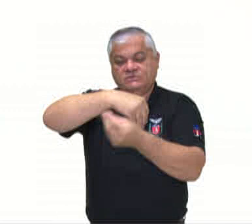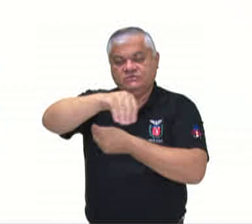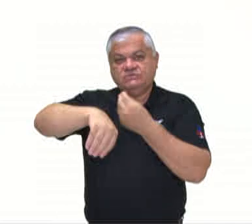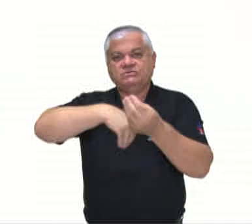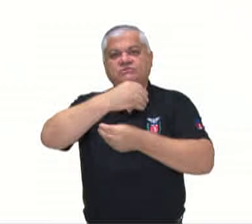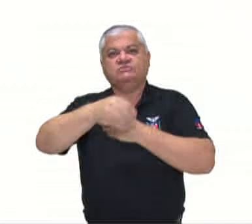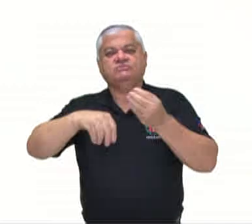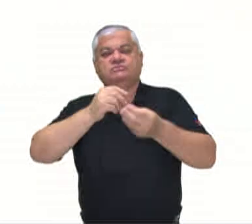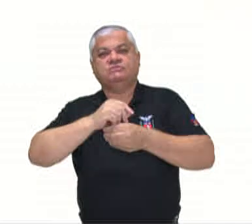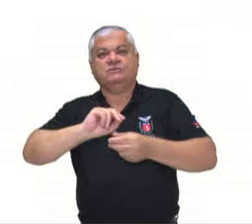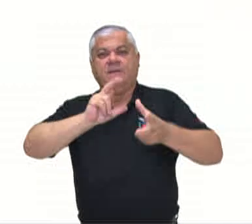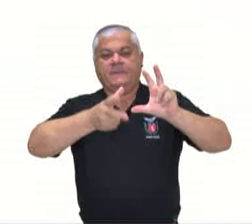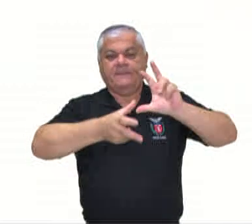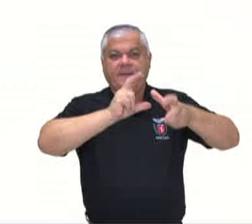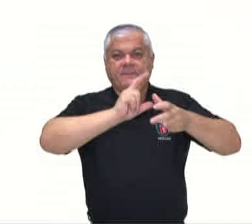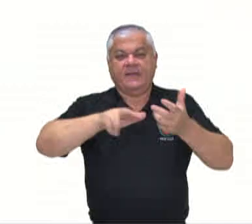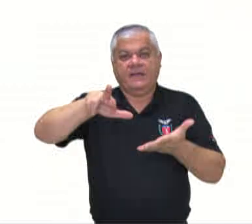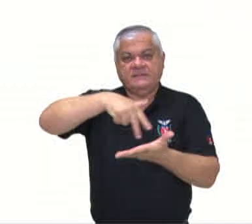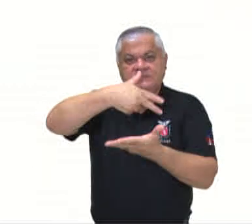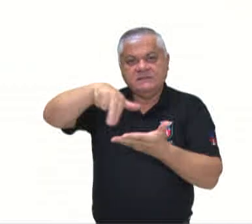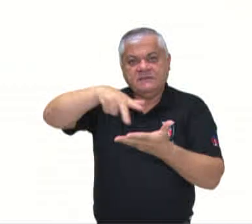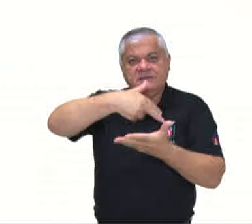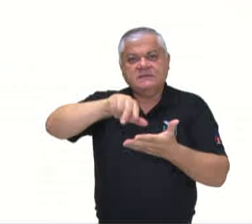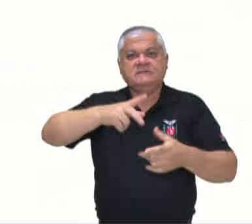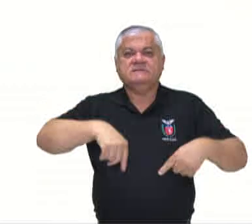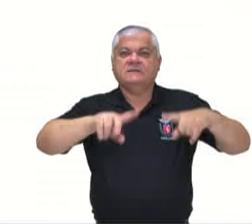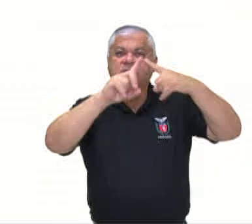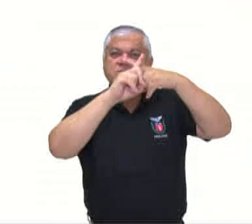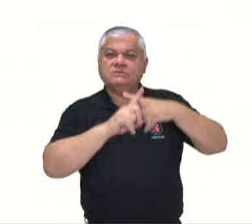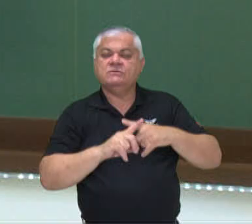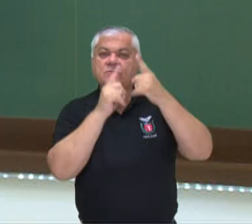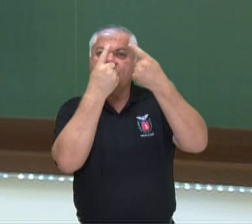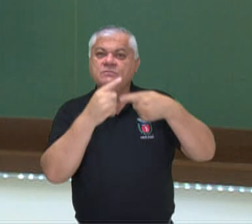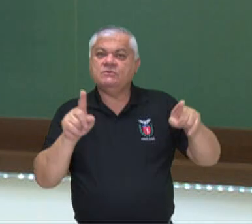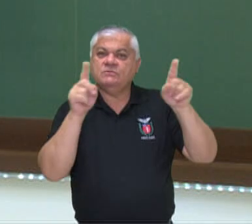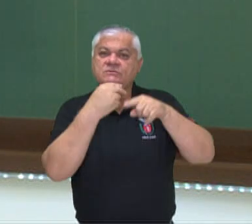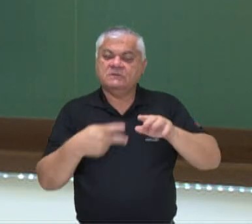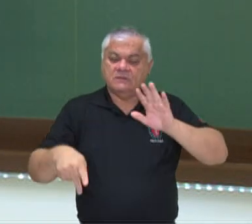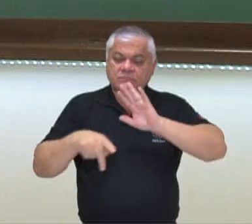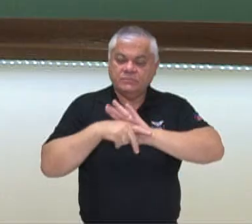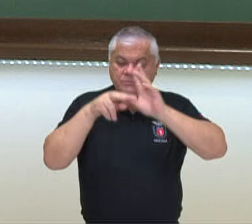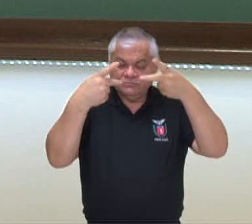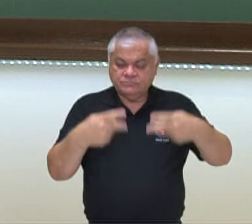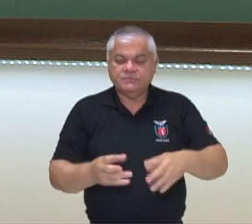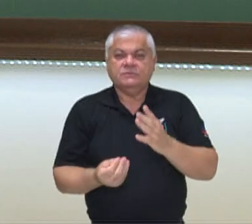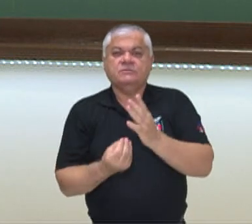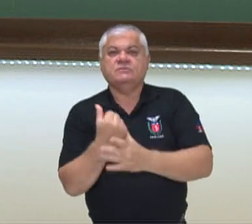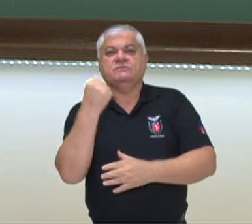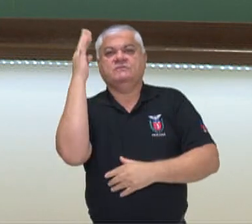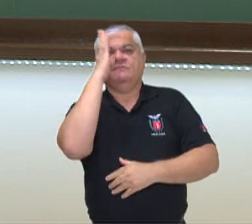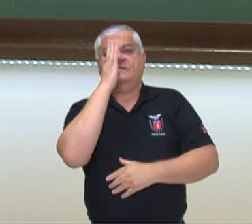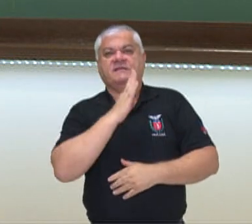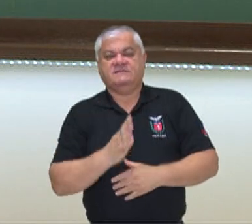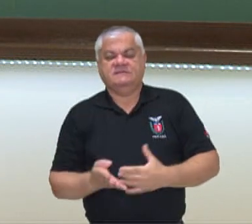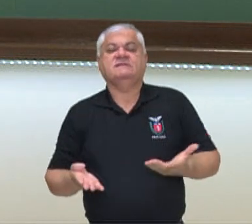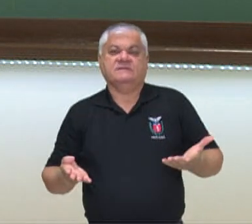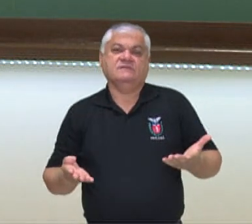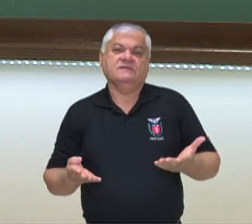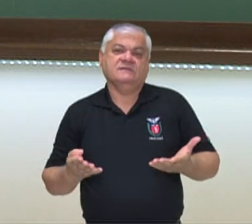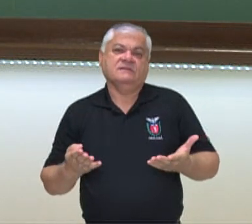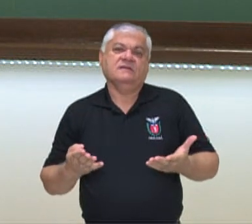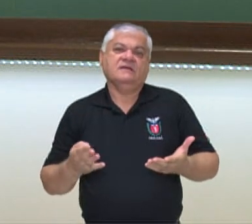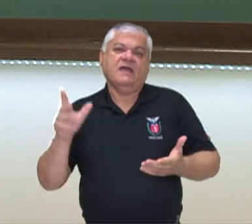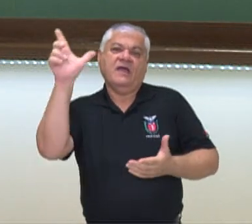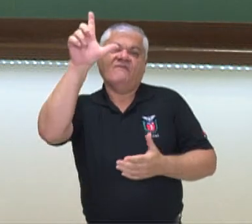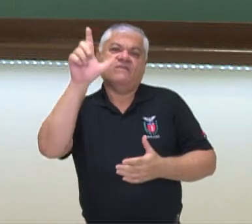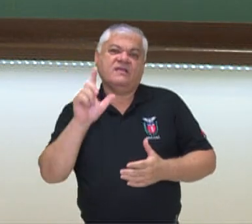a dança, o jogo, a cultura popular e a música, e foi desenvolvida no Brasil